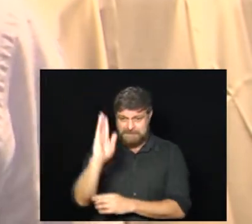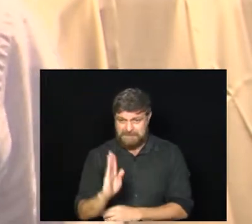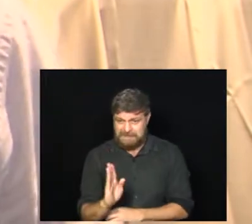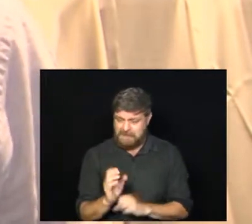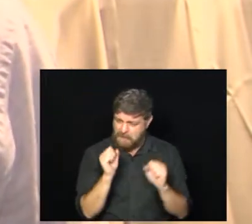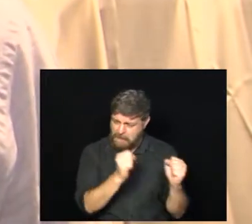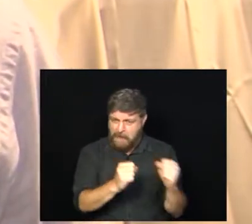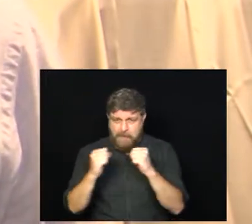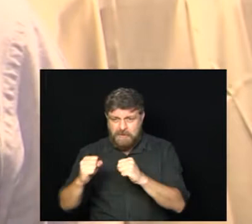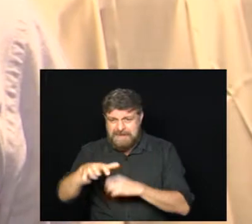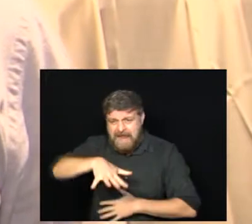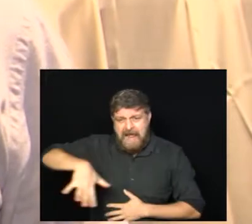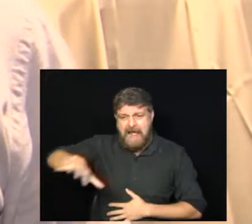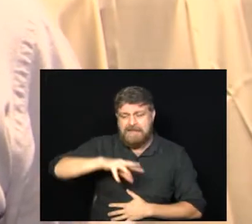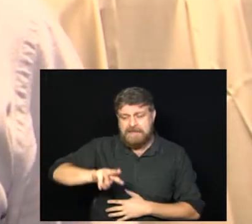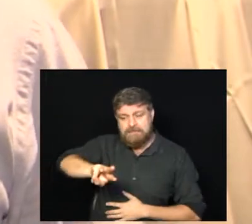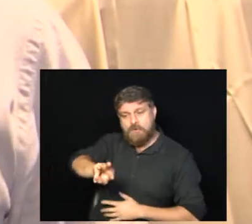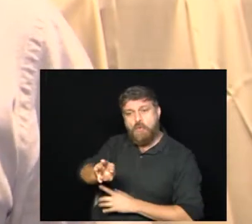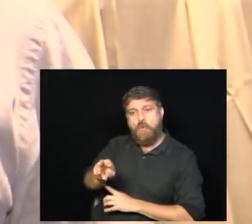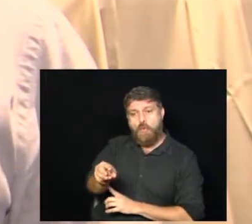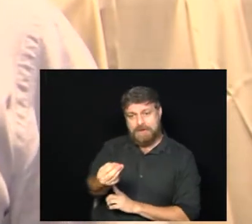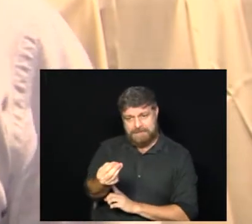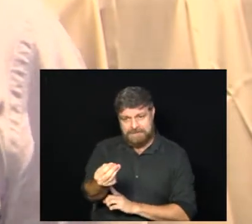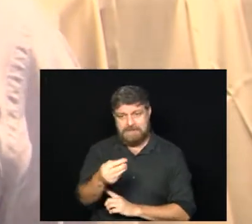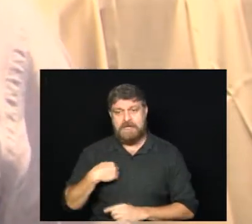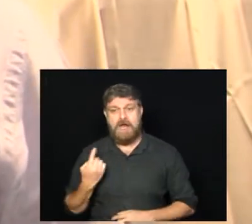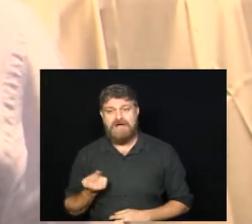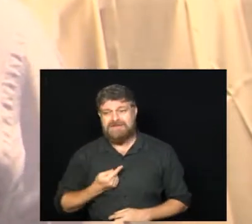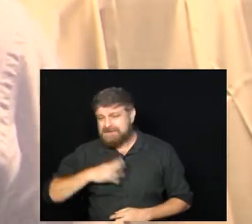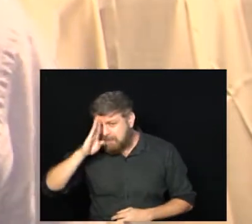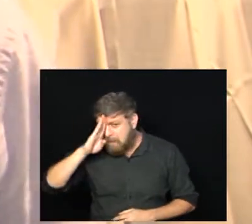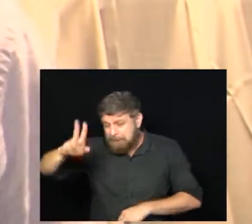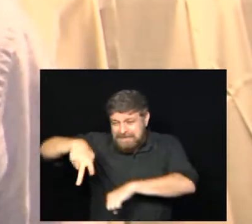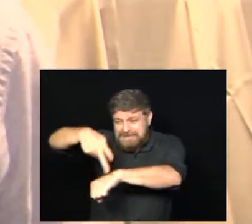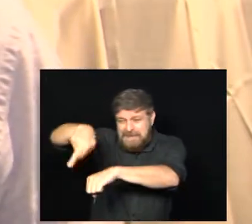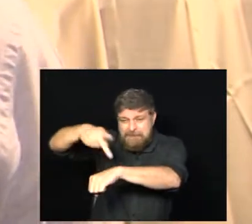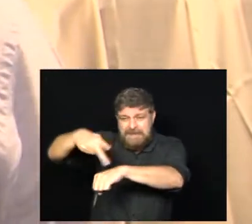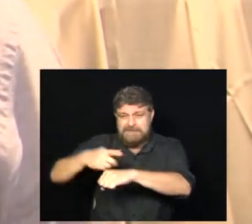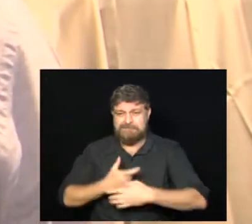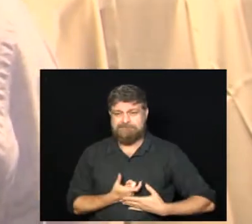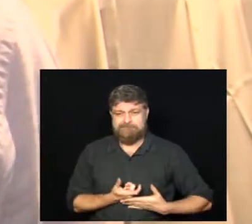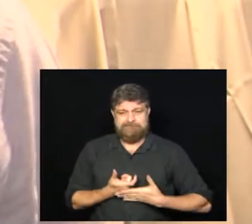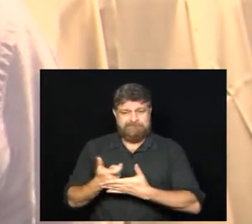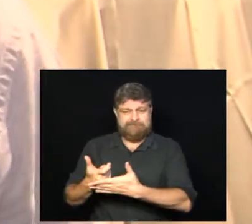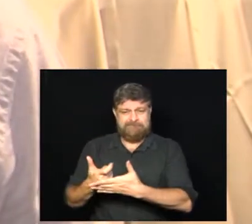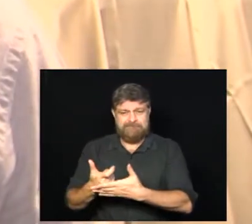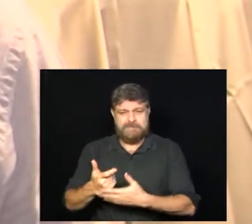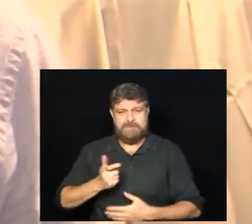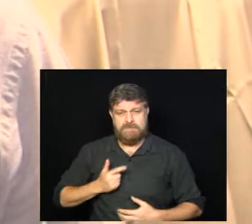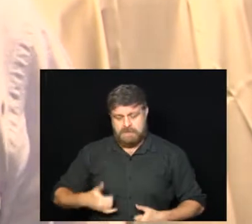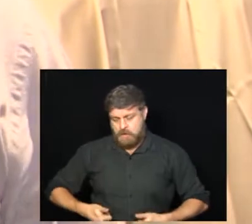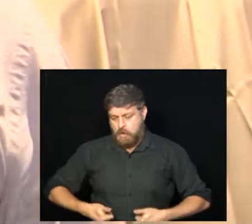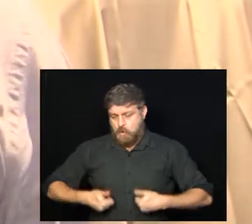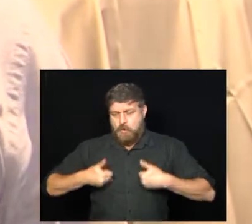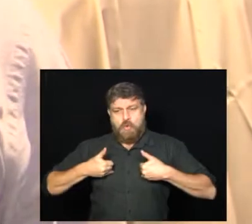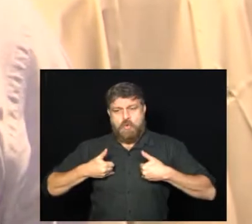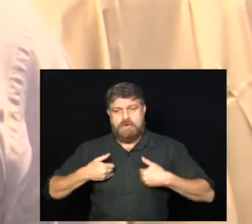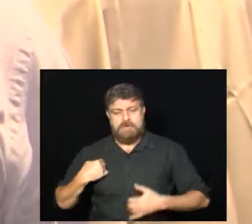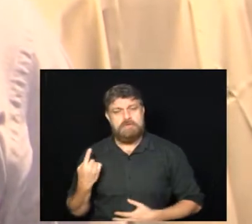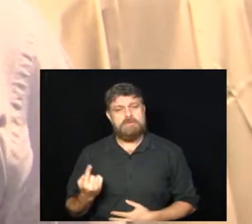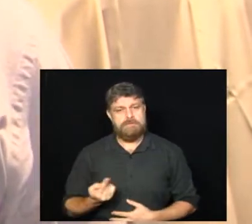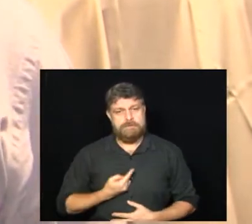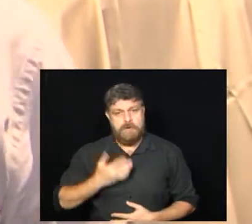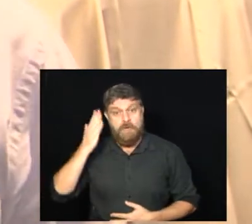potência paralímpica. Nós ficamos entre os principais países medalhistas de todo o mundo. Isso é um orgulho para nós. E eu entendo o